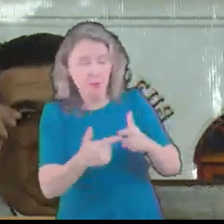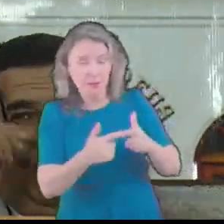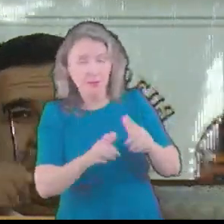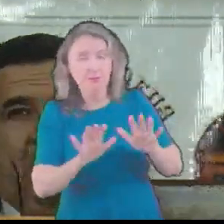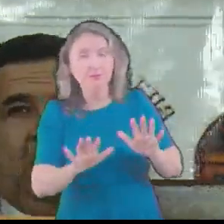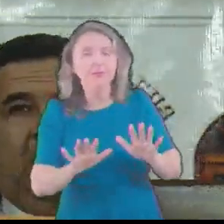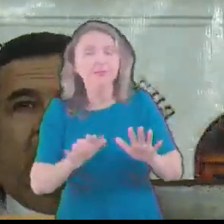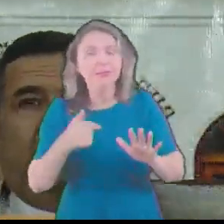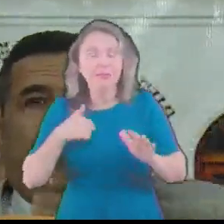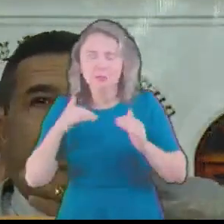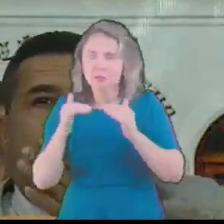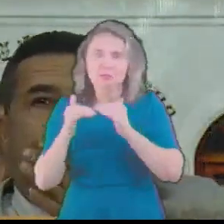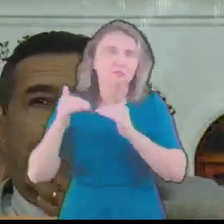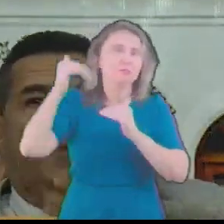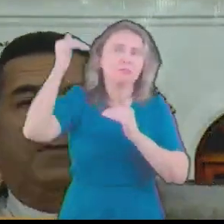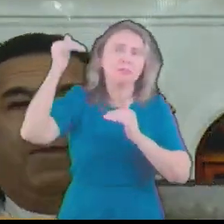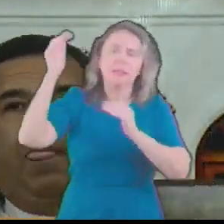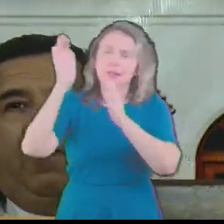Jesus amava